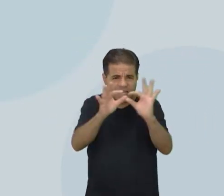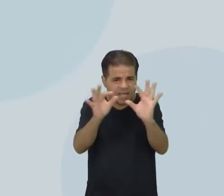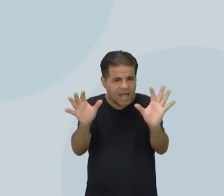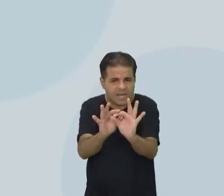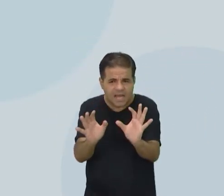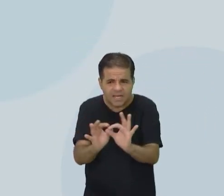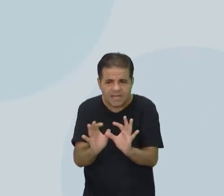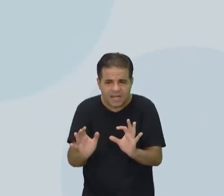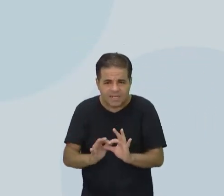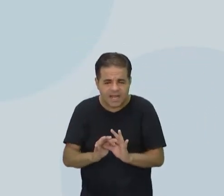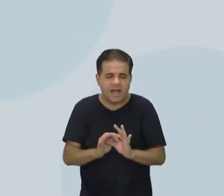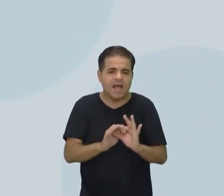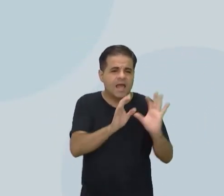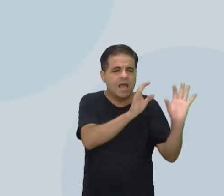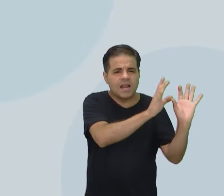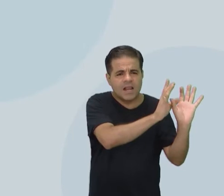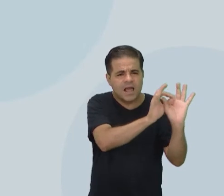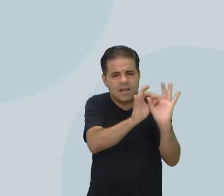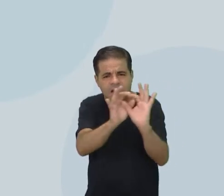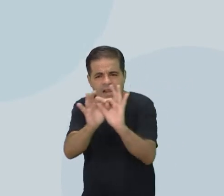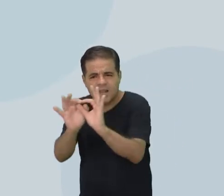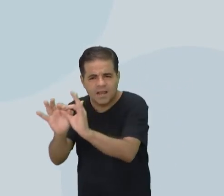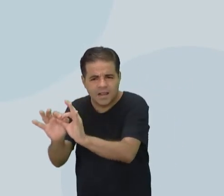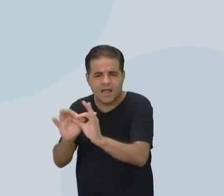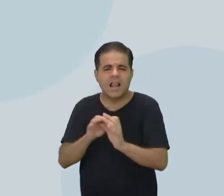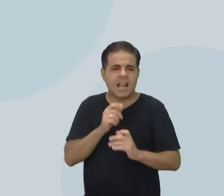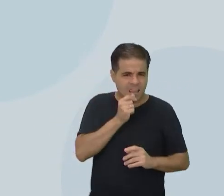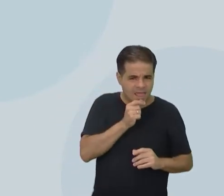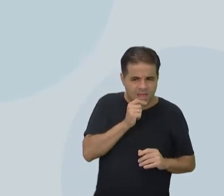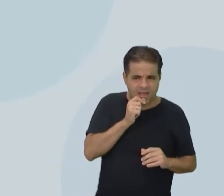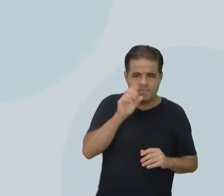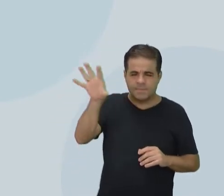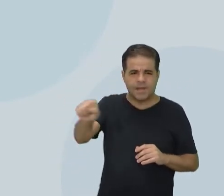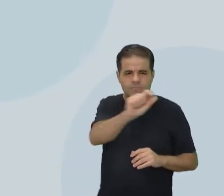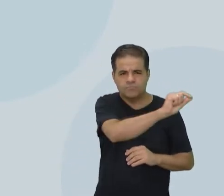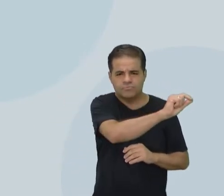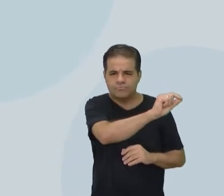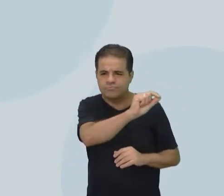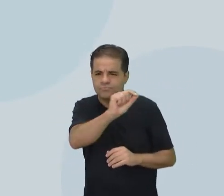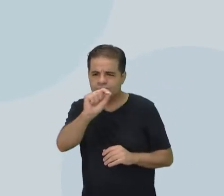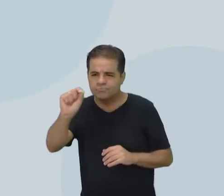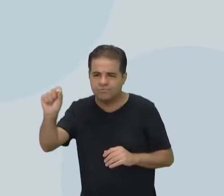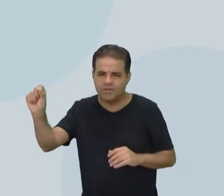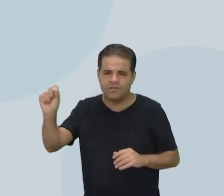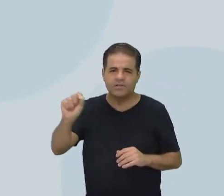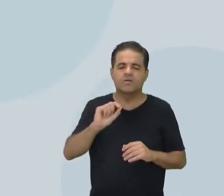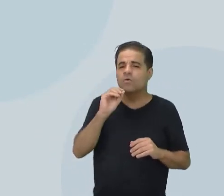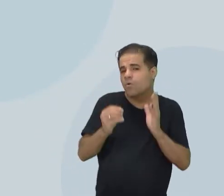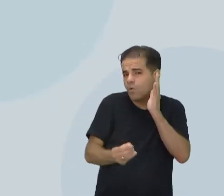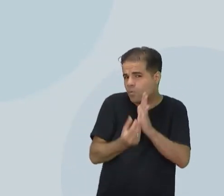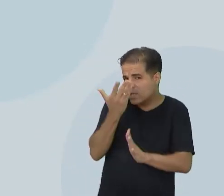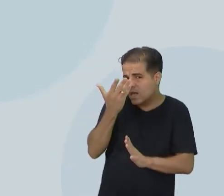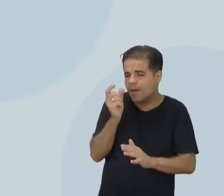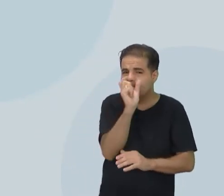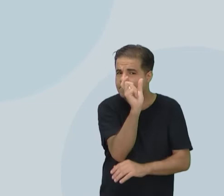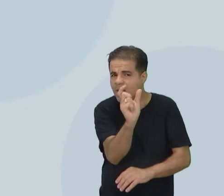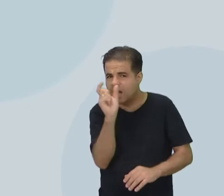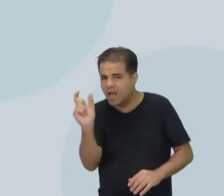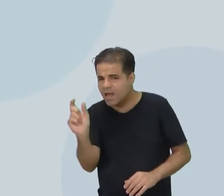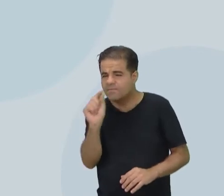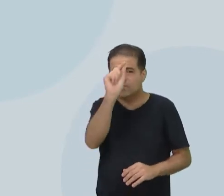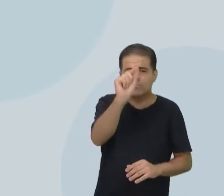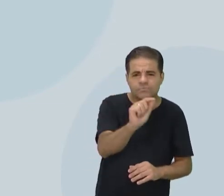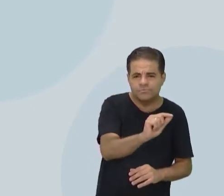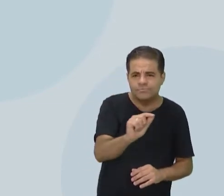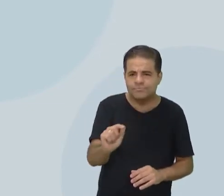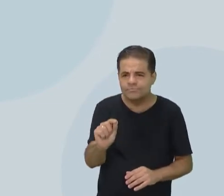ligando? Pegar o lápis? Essa resposta eu tenho, mas eu acho que dá para ir muito mais longe. Porque... Ou formar uma palavra ali? Não? O